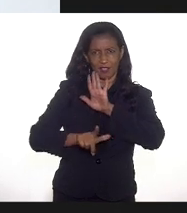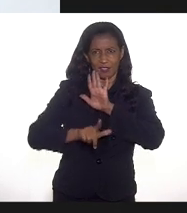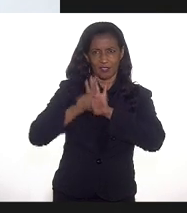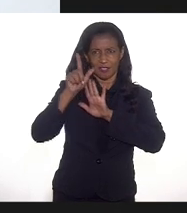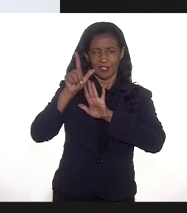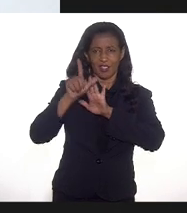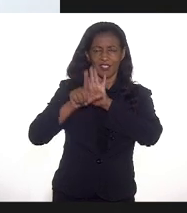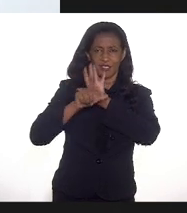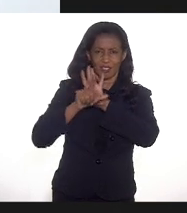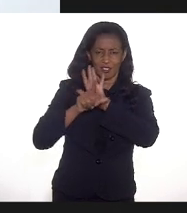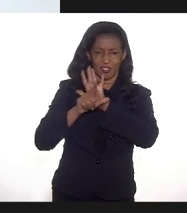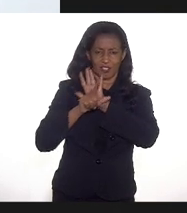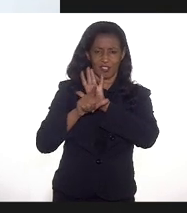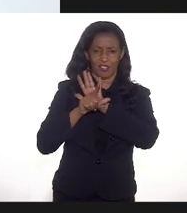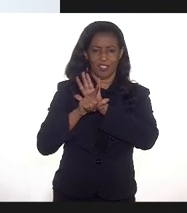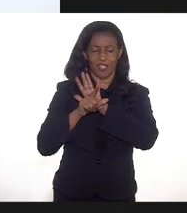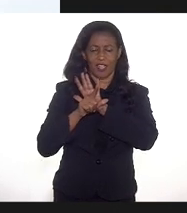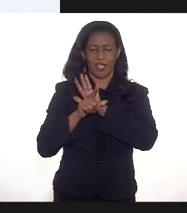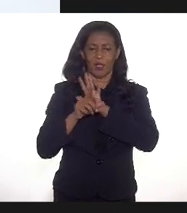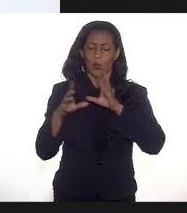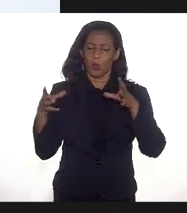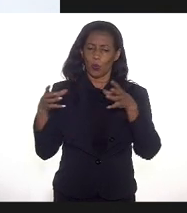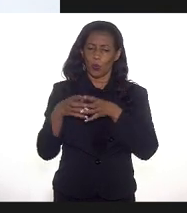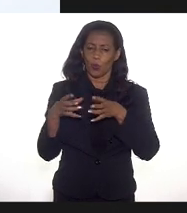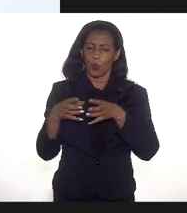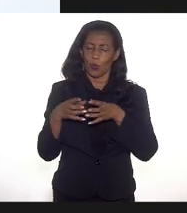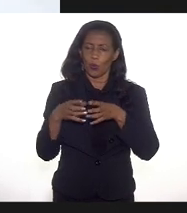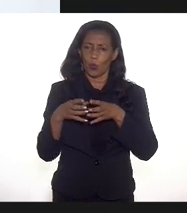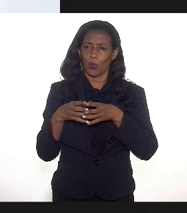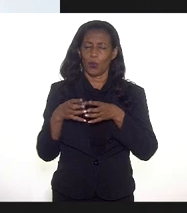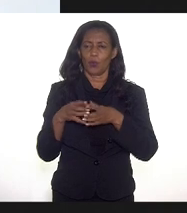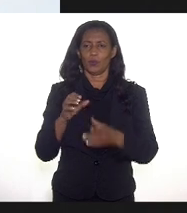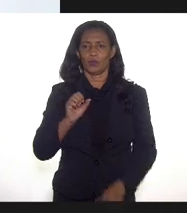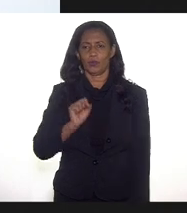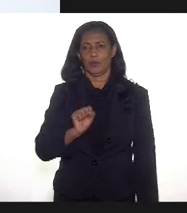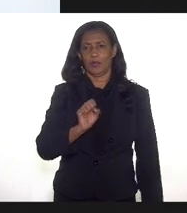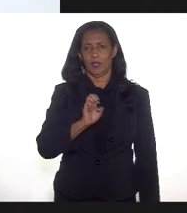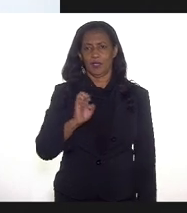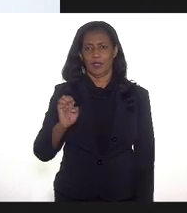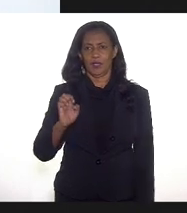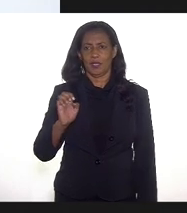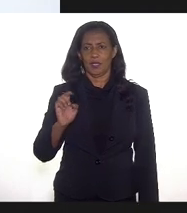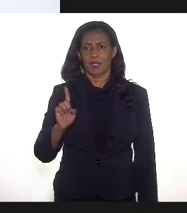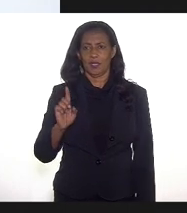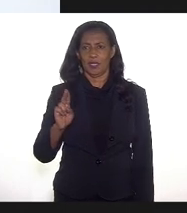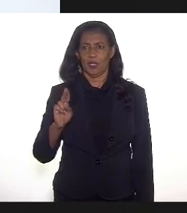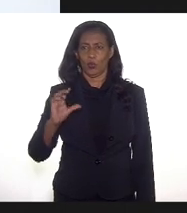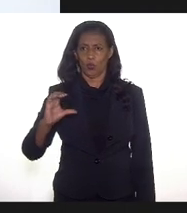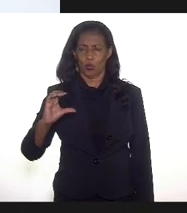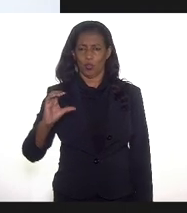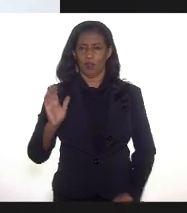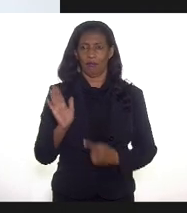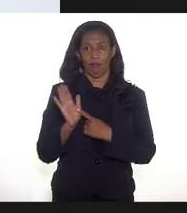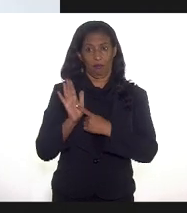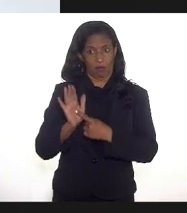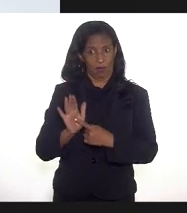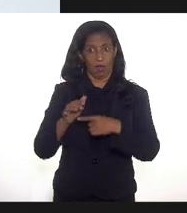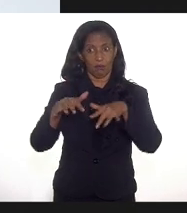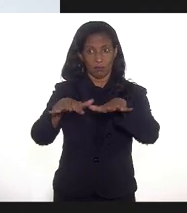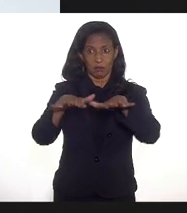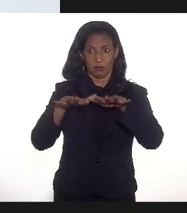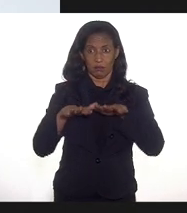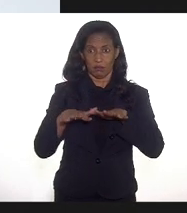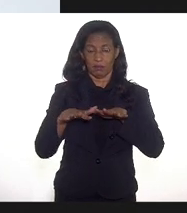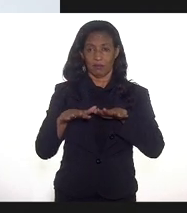referente à isonomia de cargo com os colegas especialistas da SEDUC, foi apresentado em plenário pelo